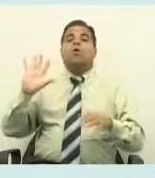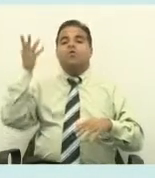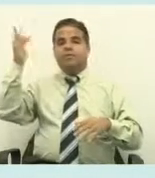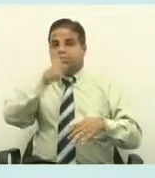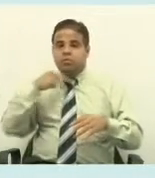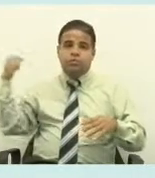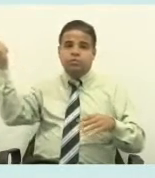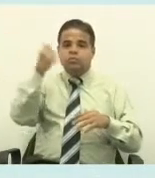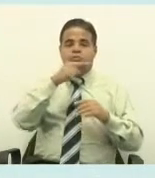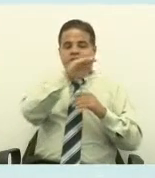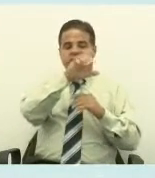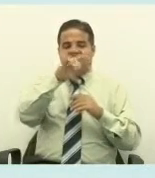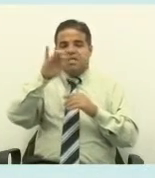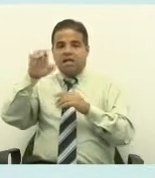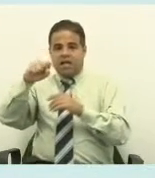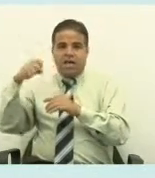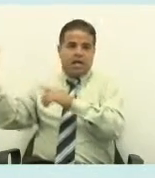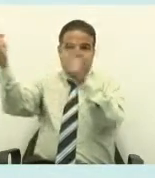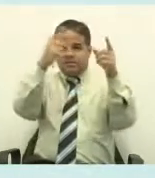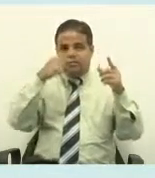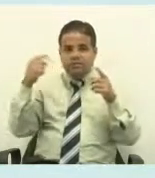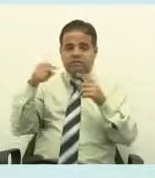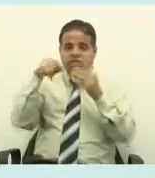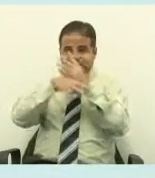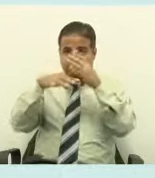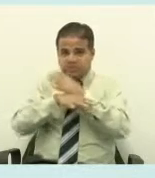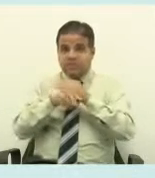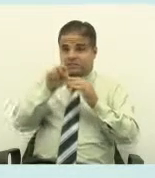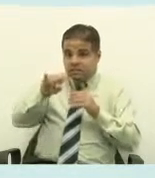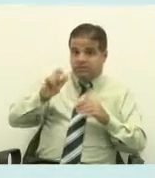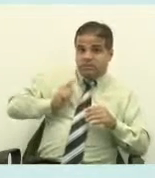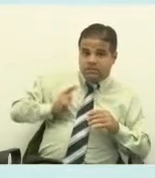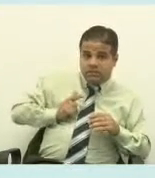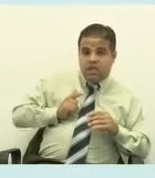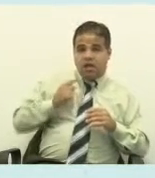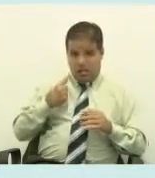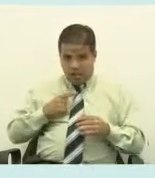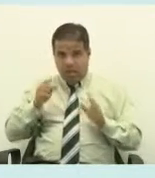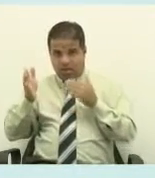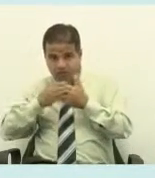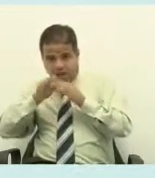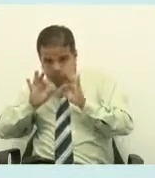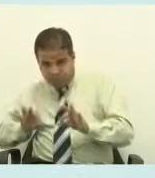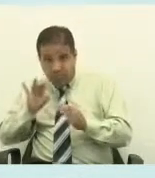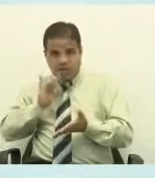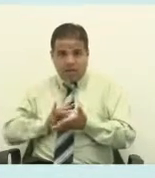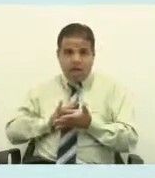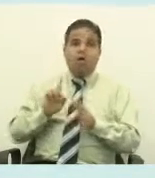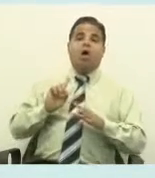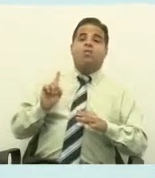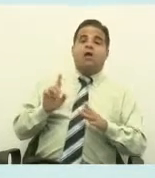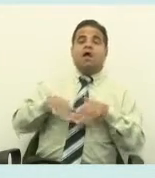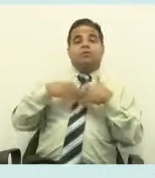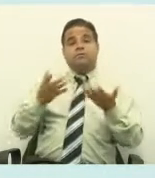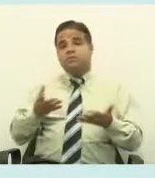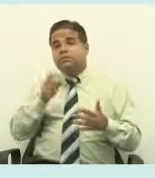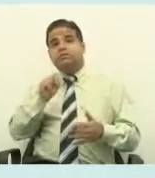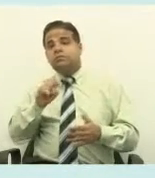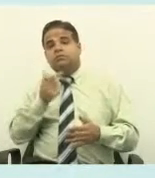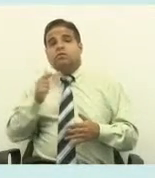de todos os CIETs aqui do município, se existe algum que está fechado mesmo, se não